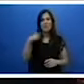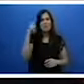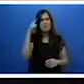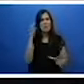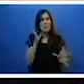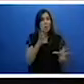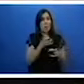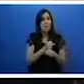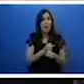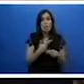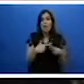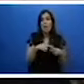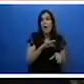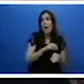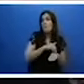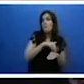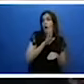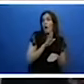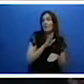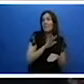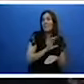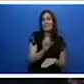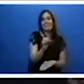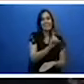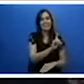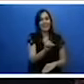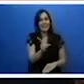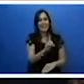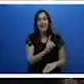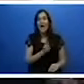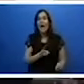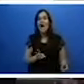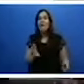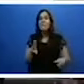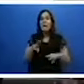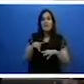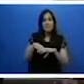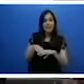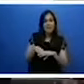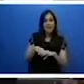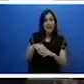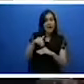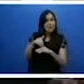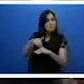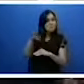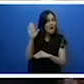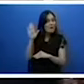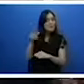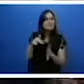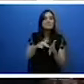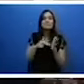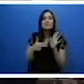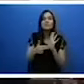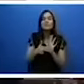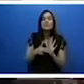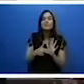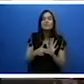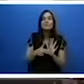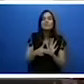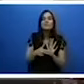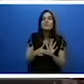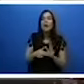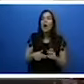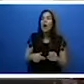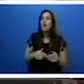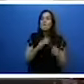falou a mais. Só que não. Na matemática, esse a mais significa que eu vou precisar pegar